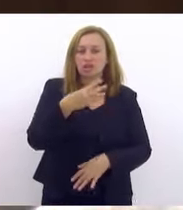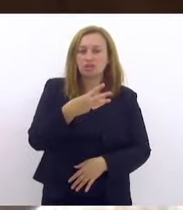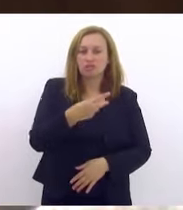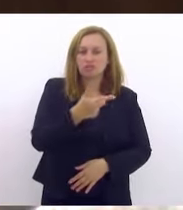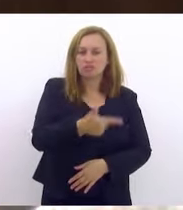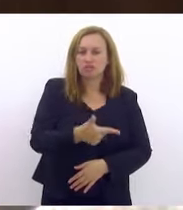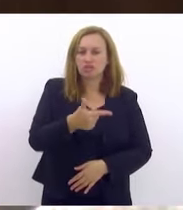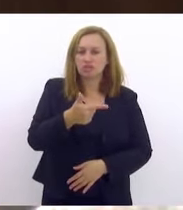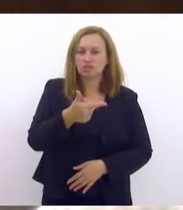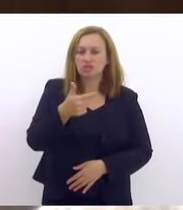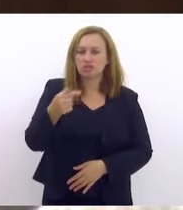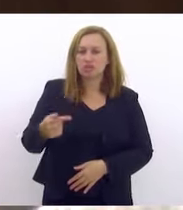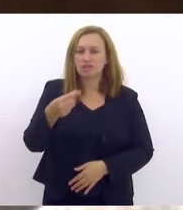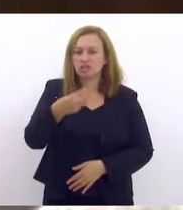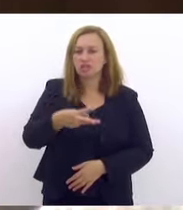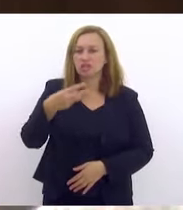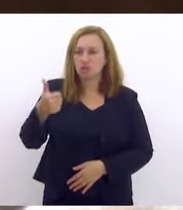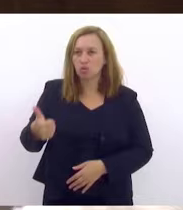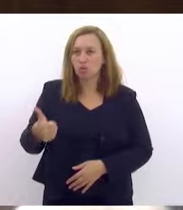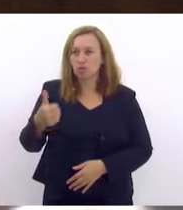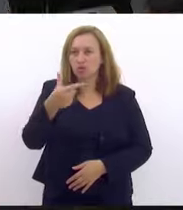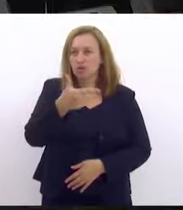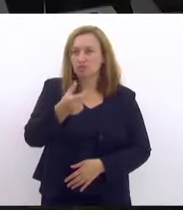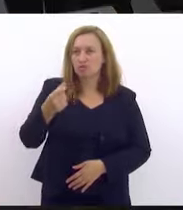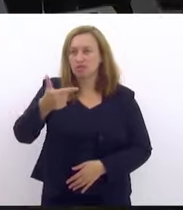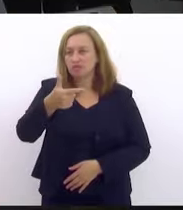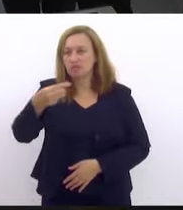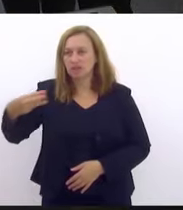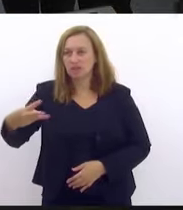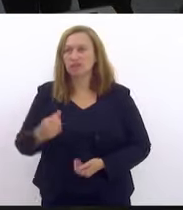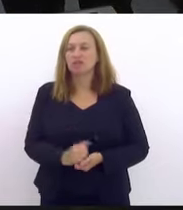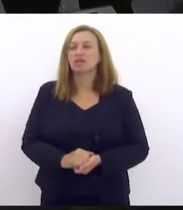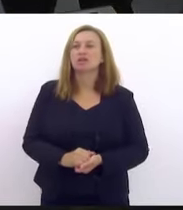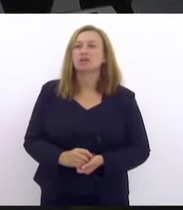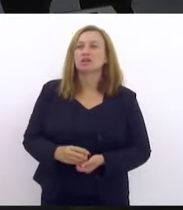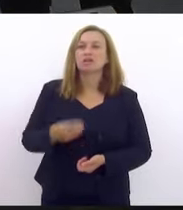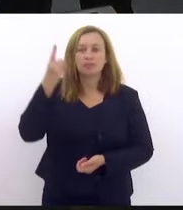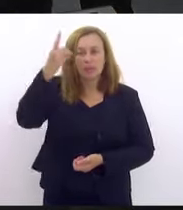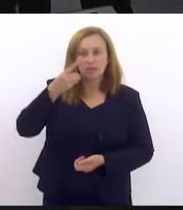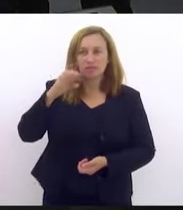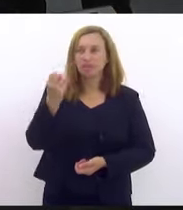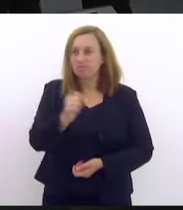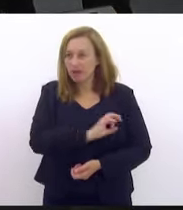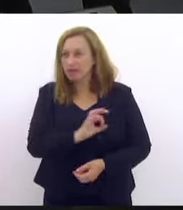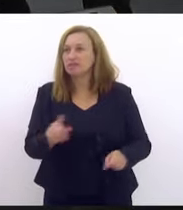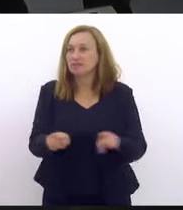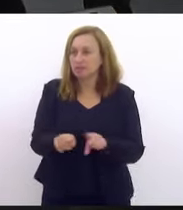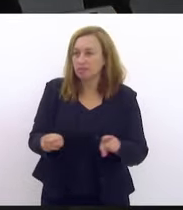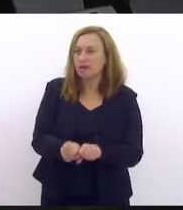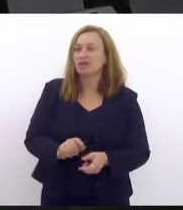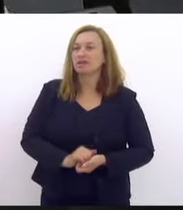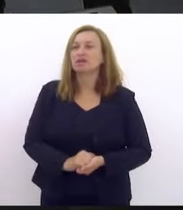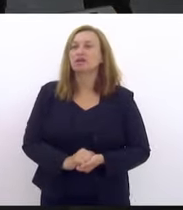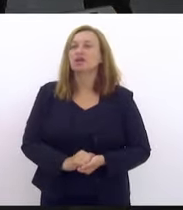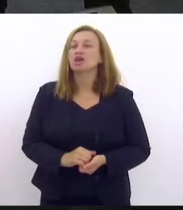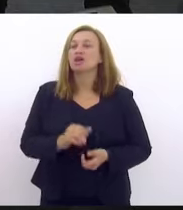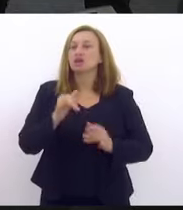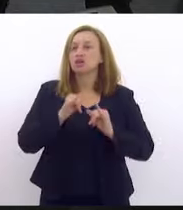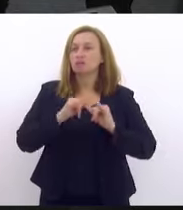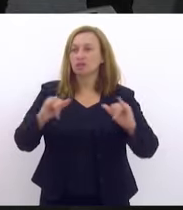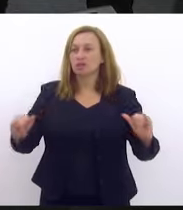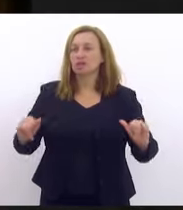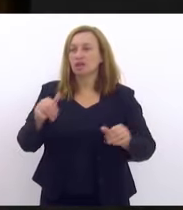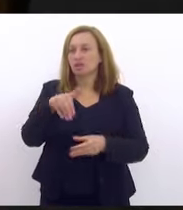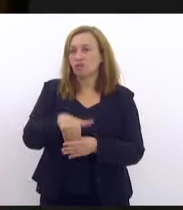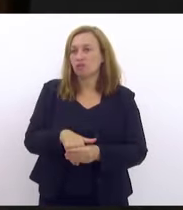23, acompanhando o meu líder, deputado Luiz Paulo. Ok. Marta também. Obrigada. Marta presidente, também. Presidente, só para declarar voto,